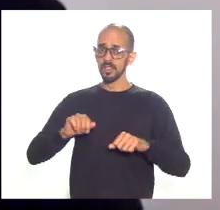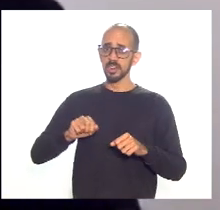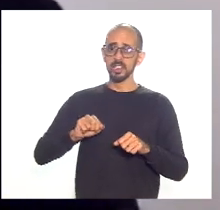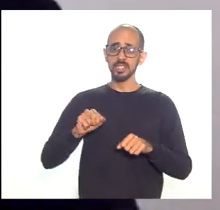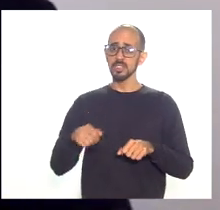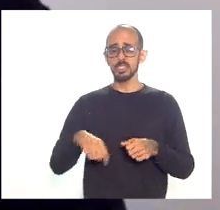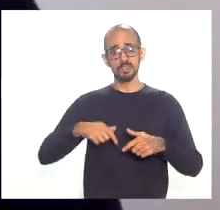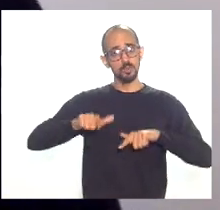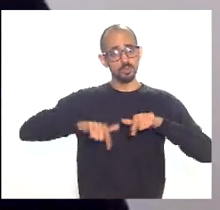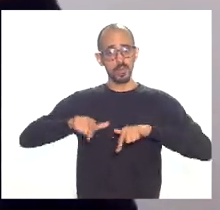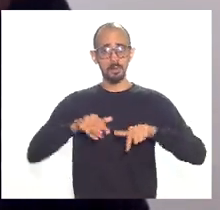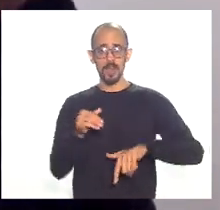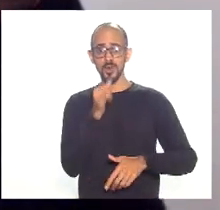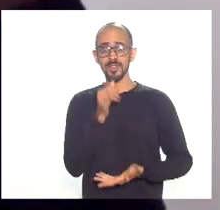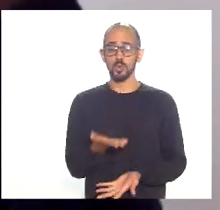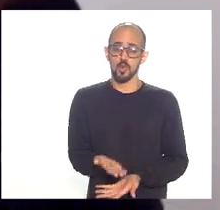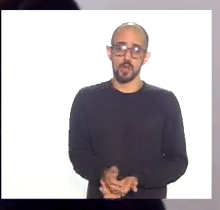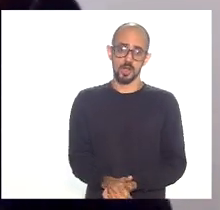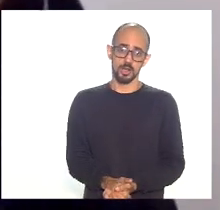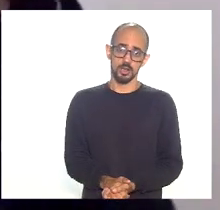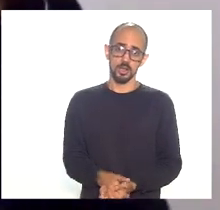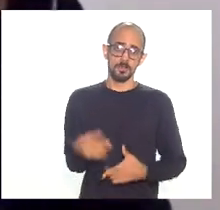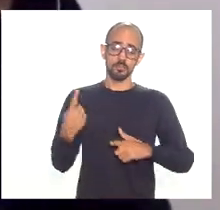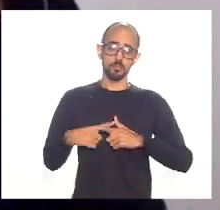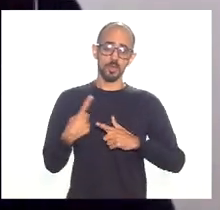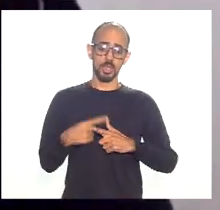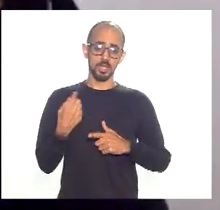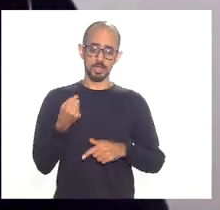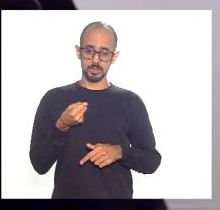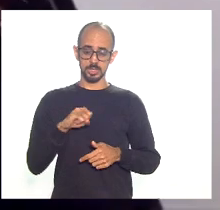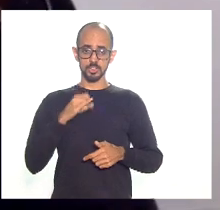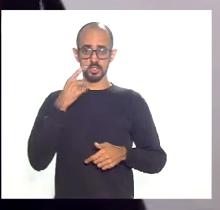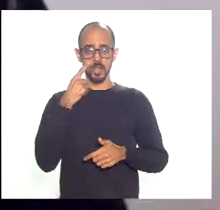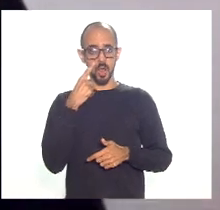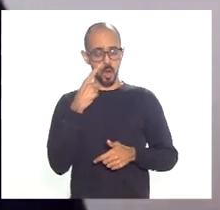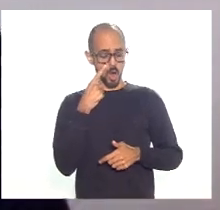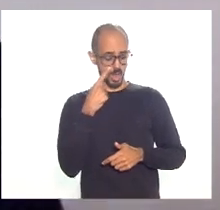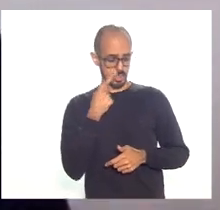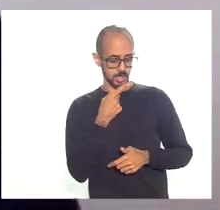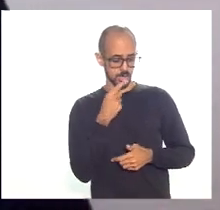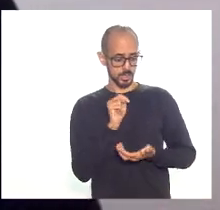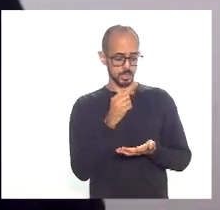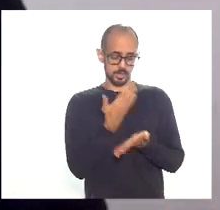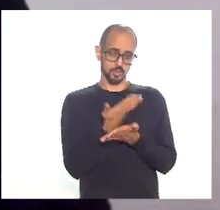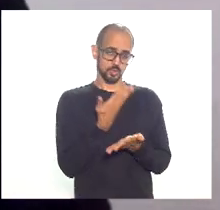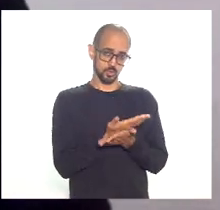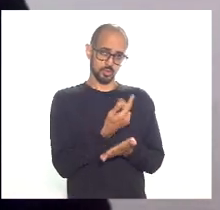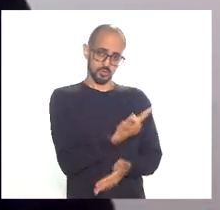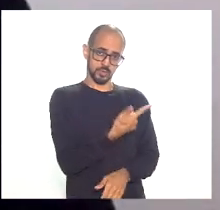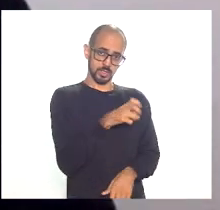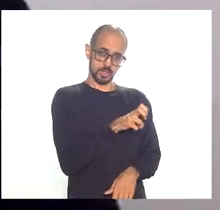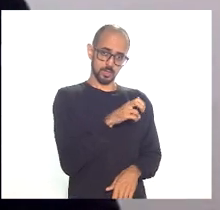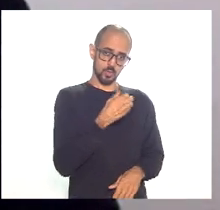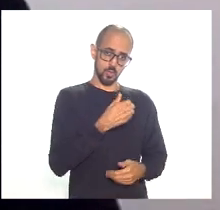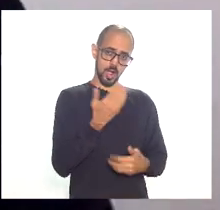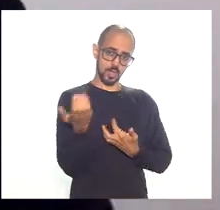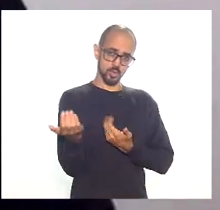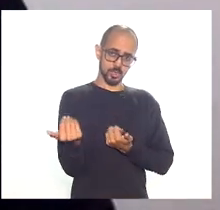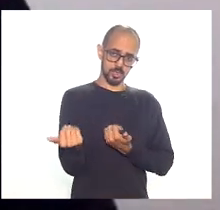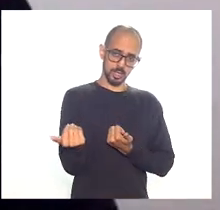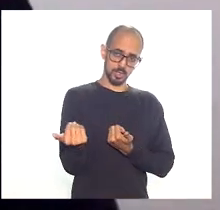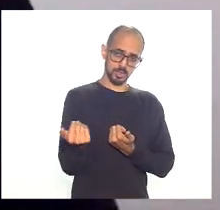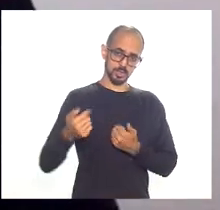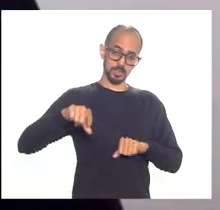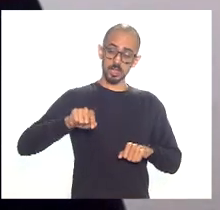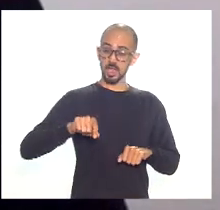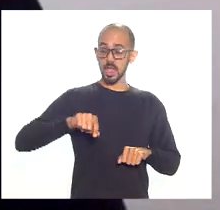manchado de sangue. Quando a gente olha o estudo desses 25 adolescentes, a maioria deles teve uma